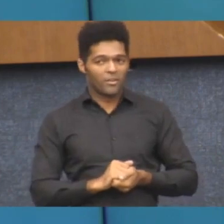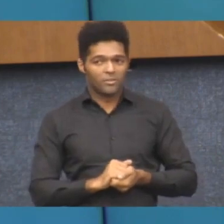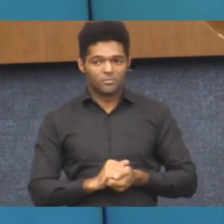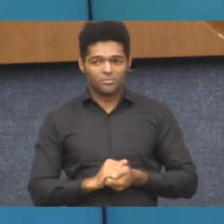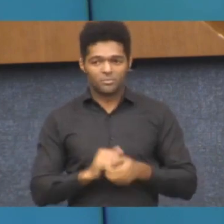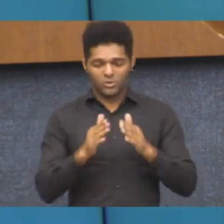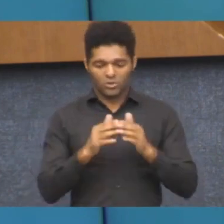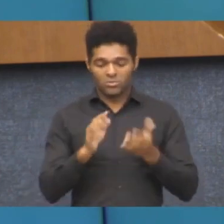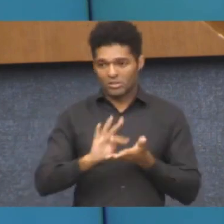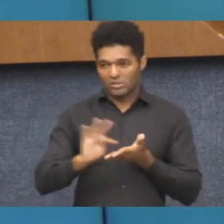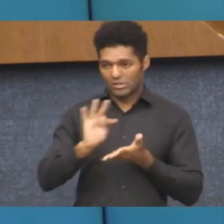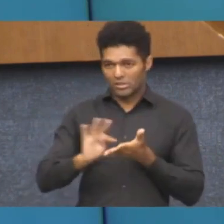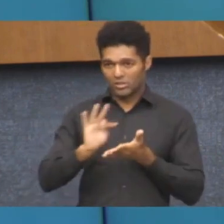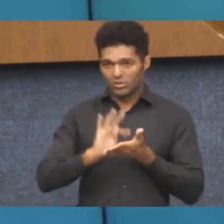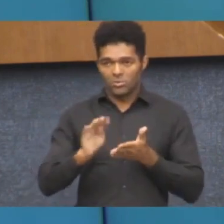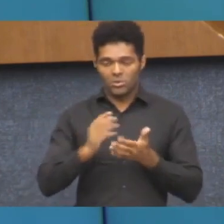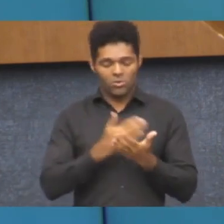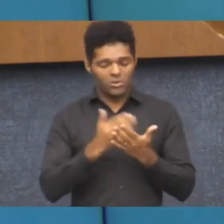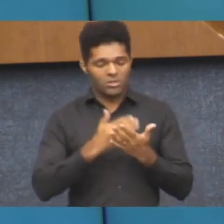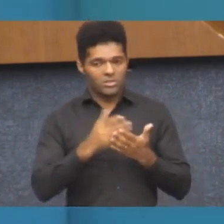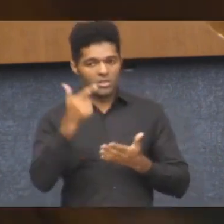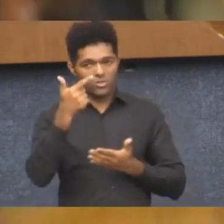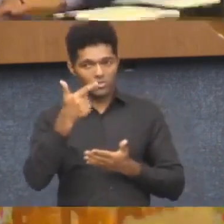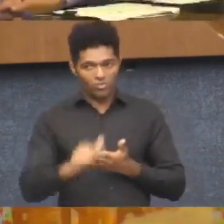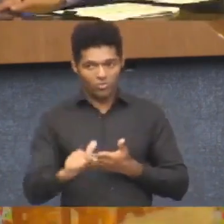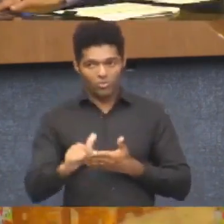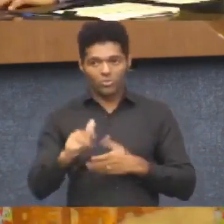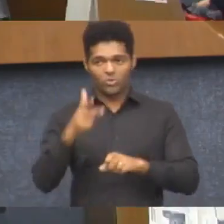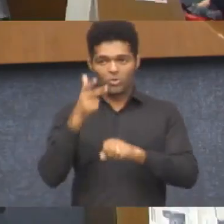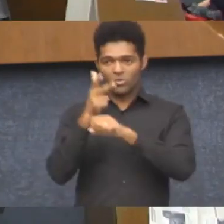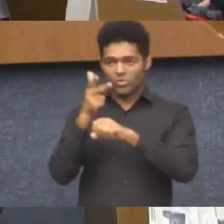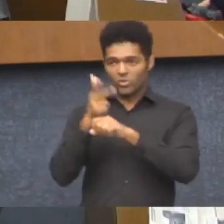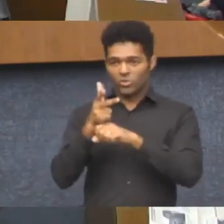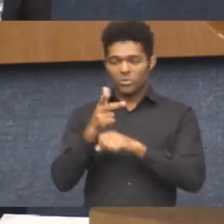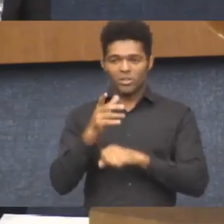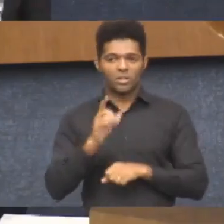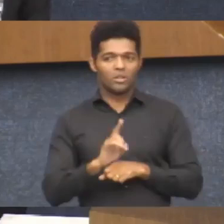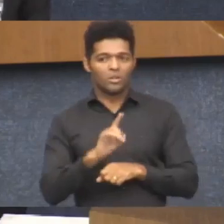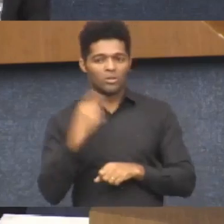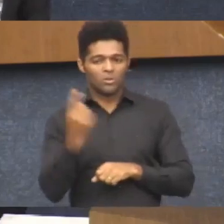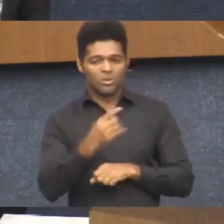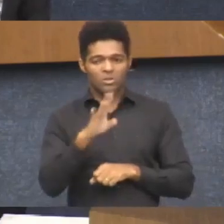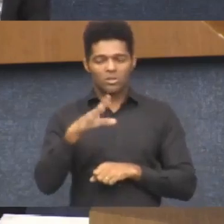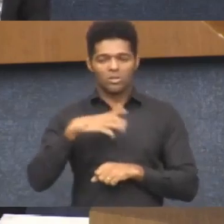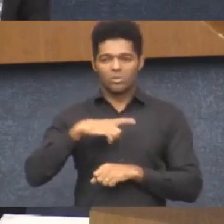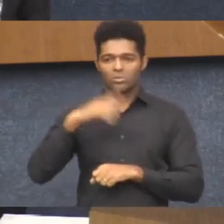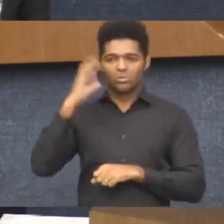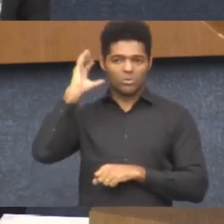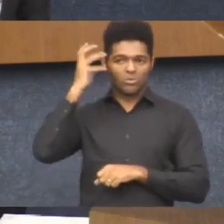Pedimos a técnica para reproduzir novamente, porque a gente está só com o áudio e não a imagem.